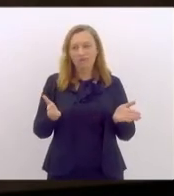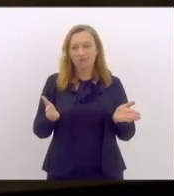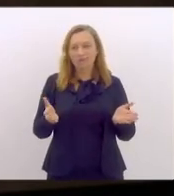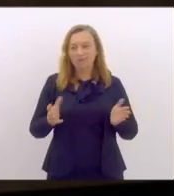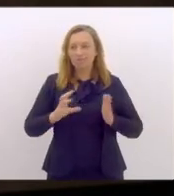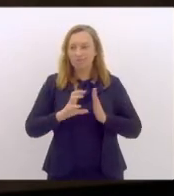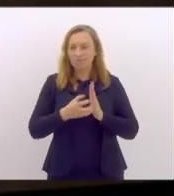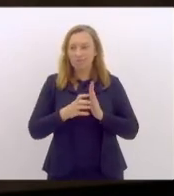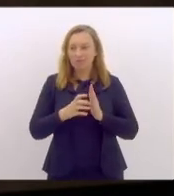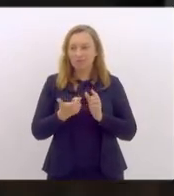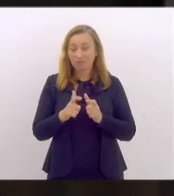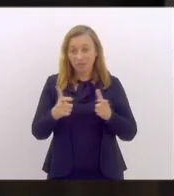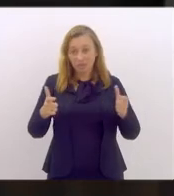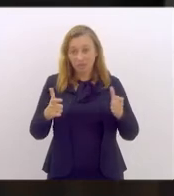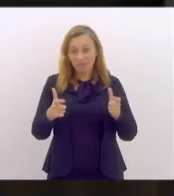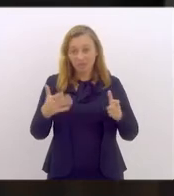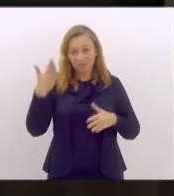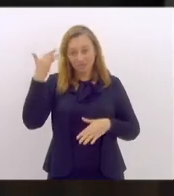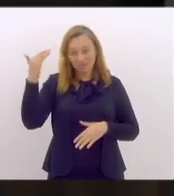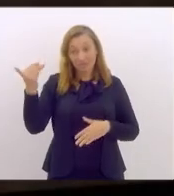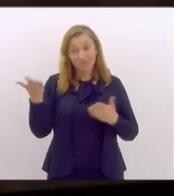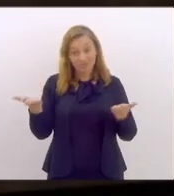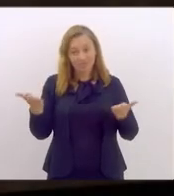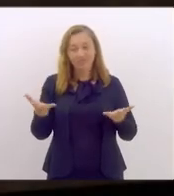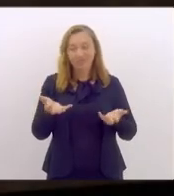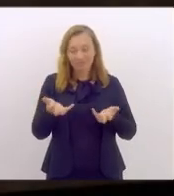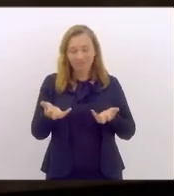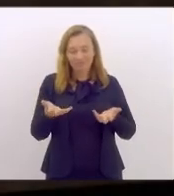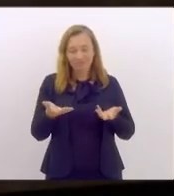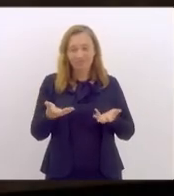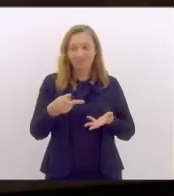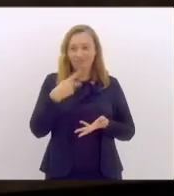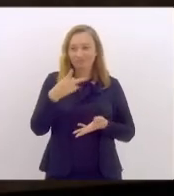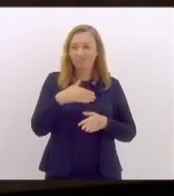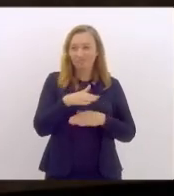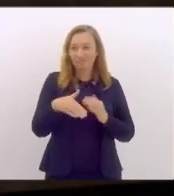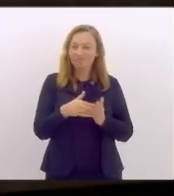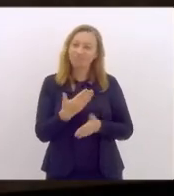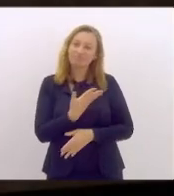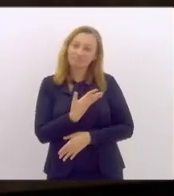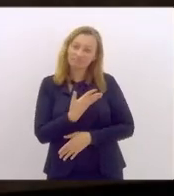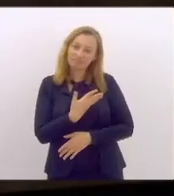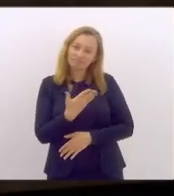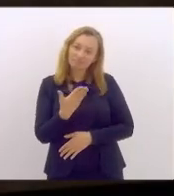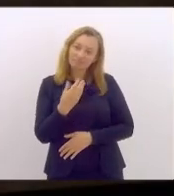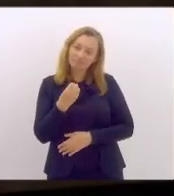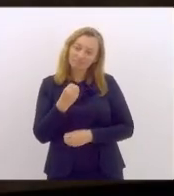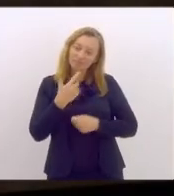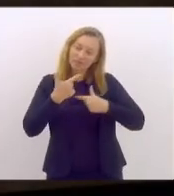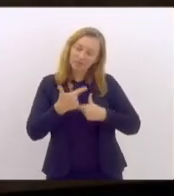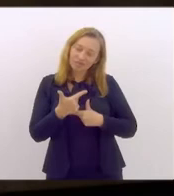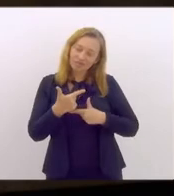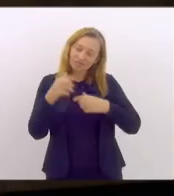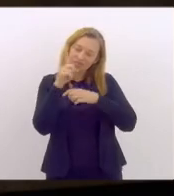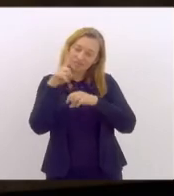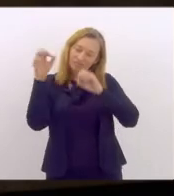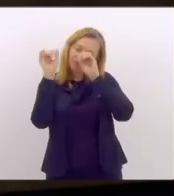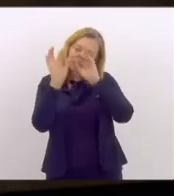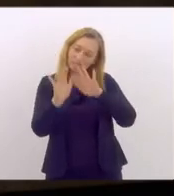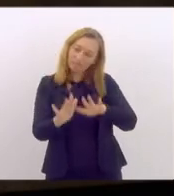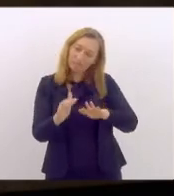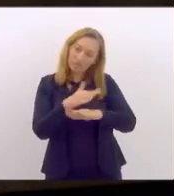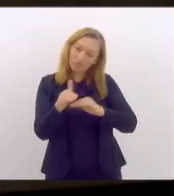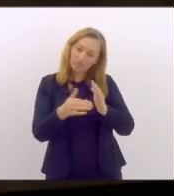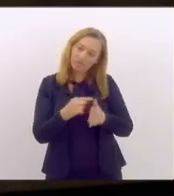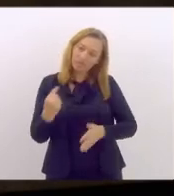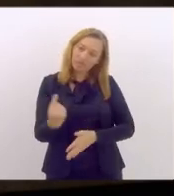partido e quero desejar meus colegas todos muito boa sorte que Deus abençoe a todos